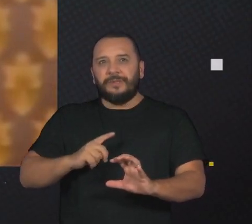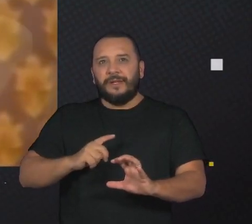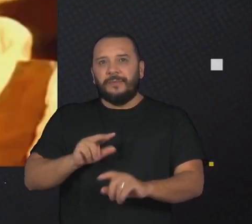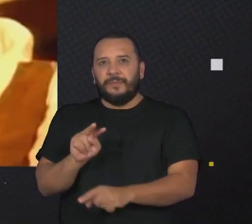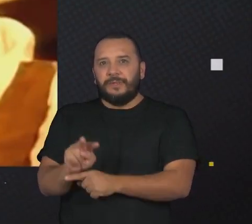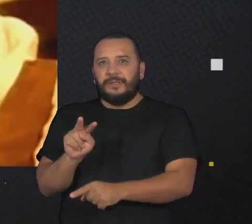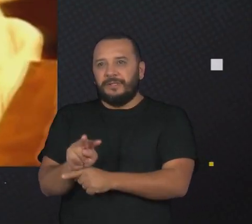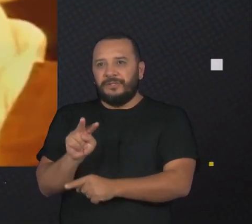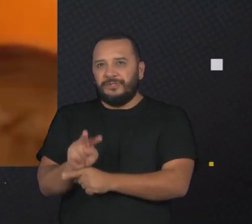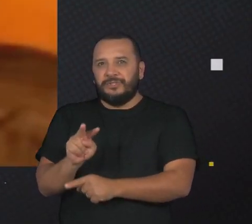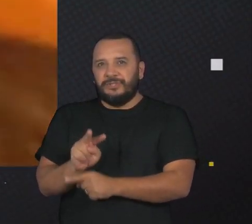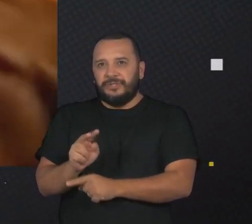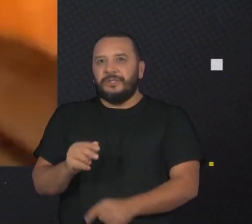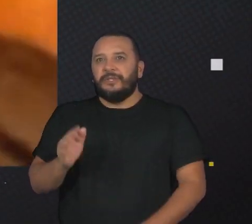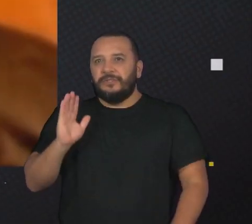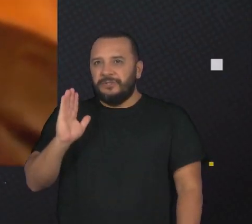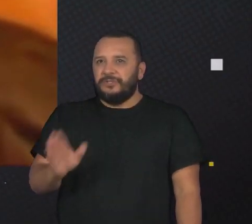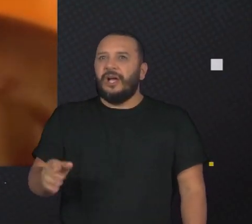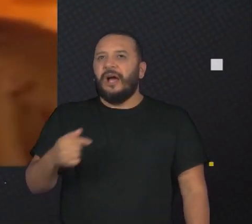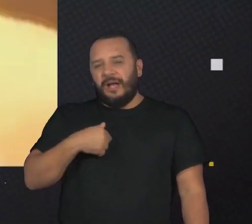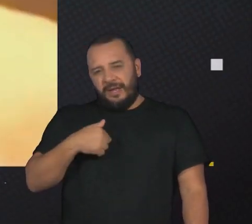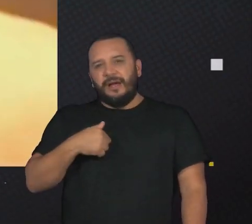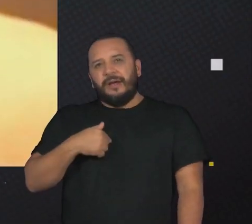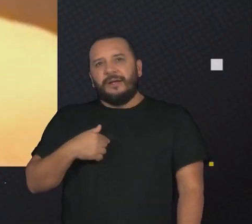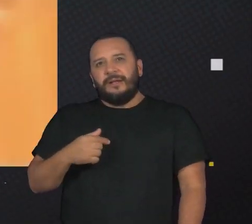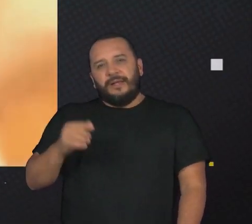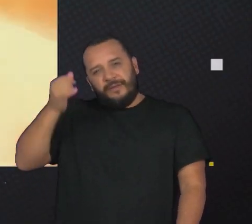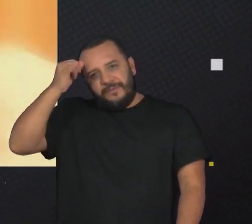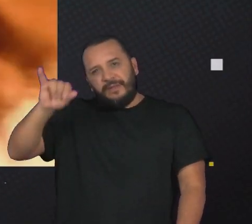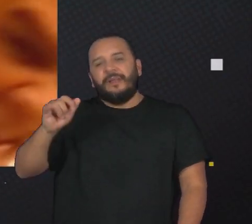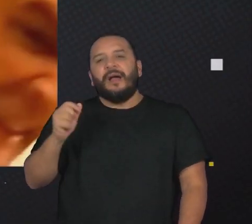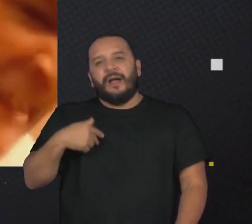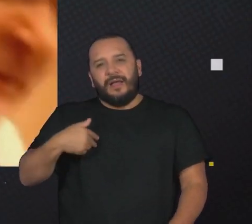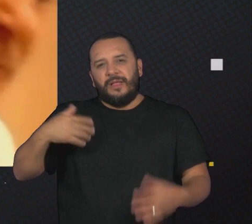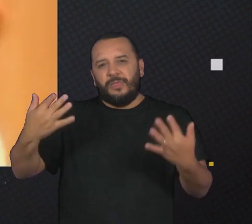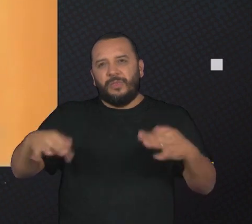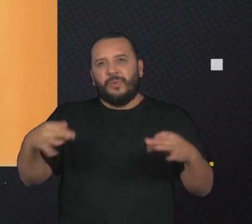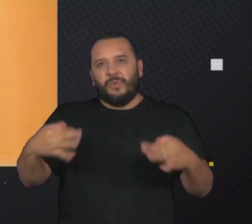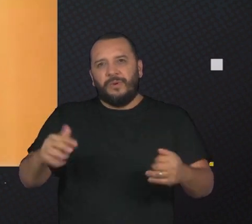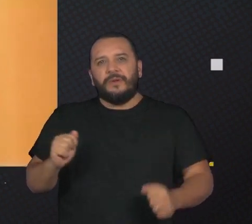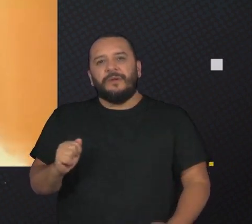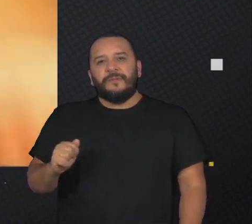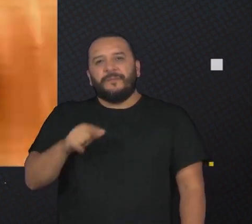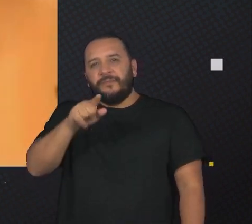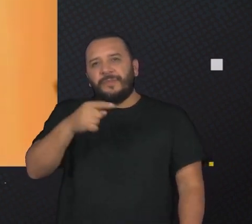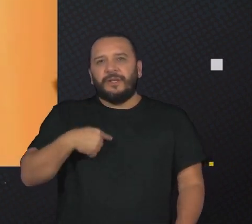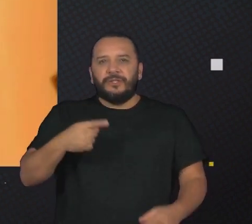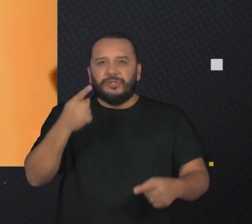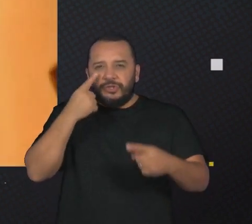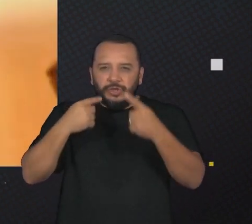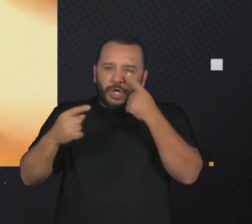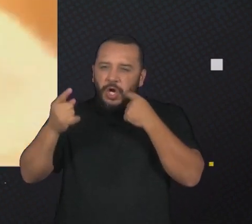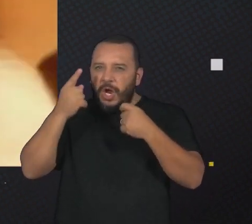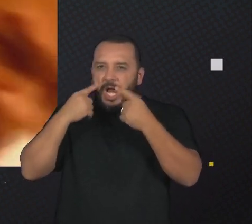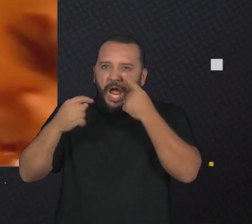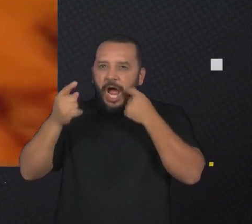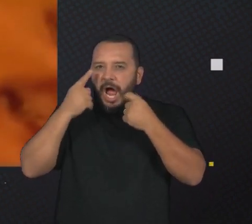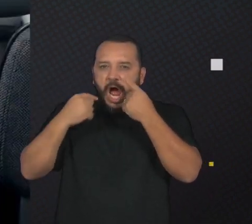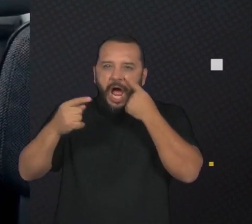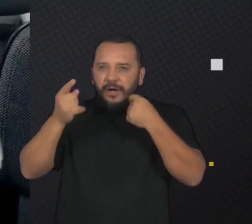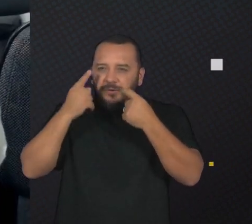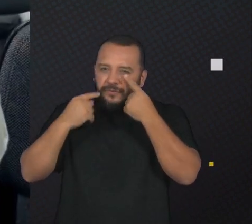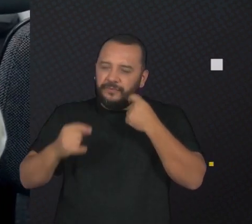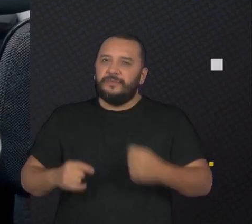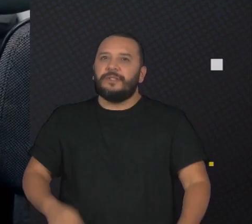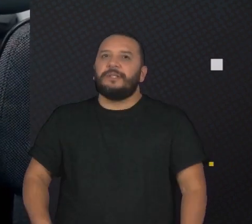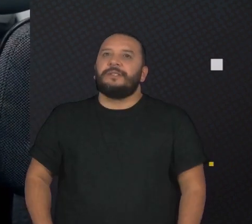almofadinha por baixo da roupa para não machucar você. Você chorava copiosamente